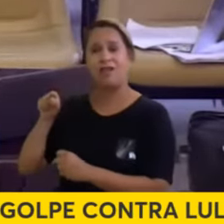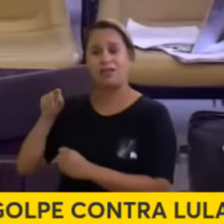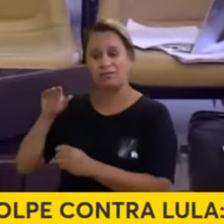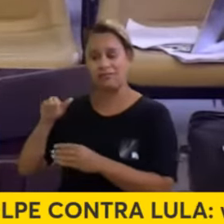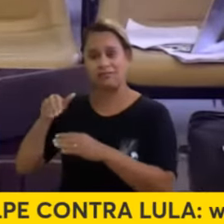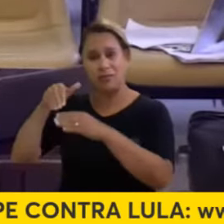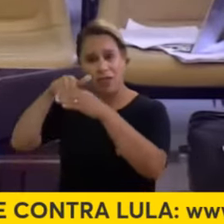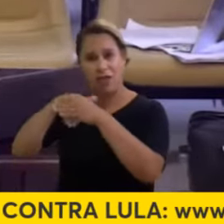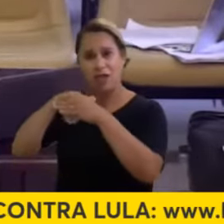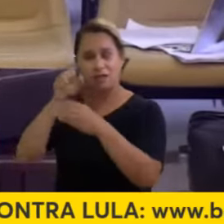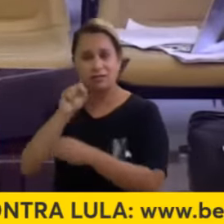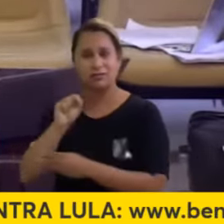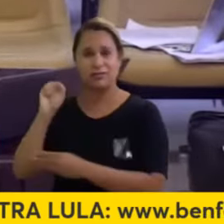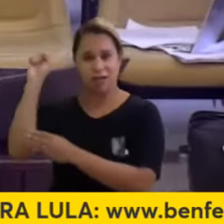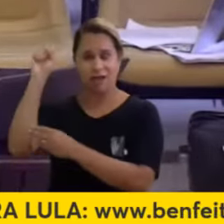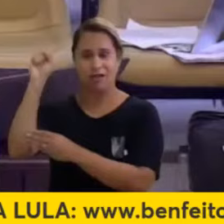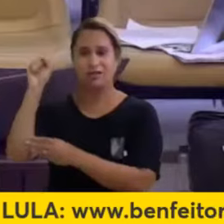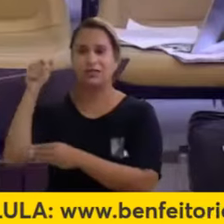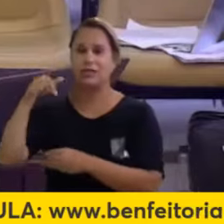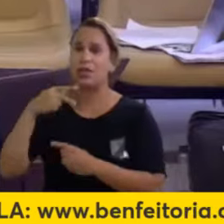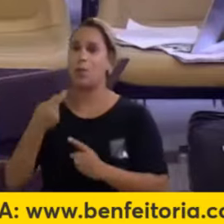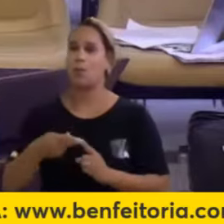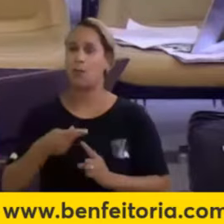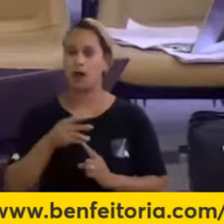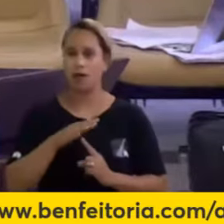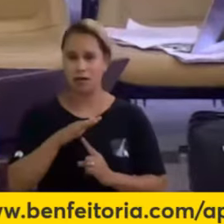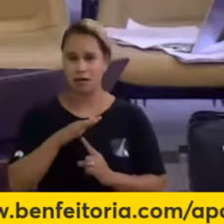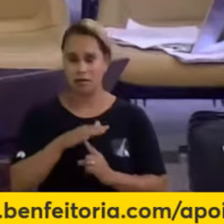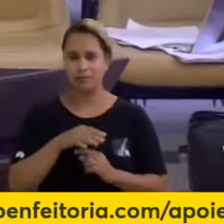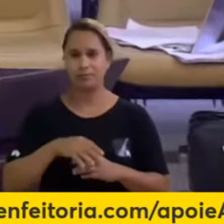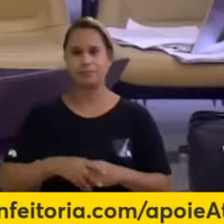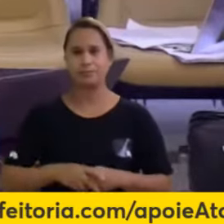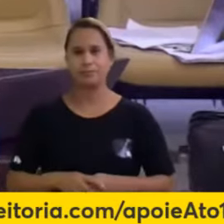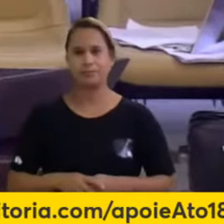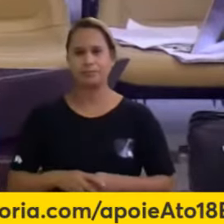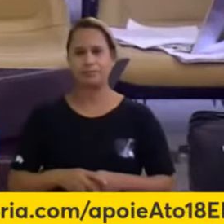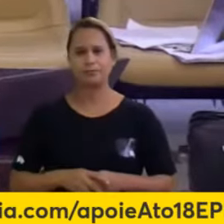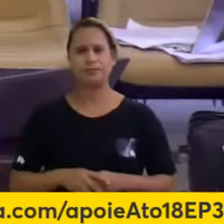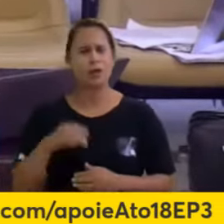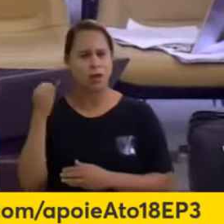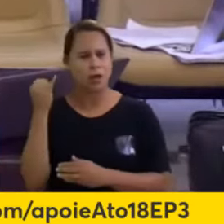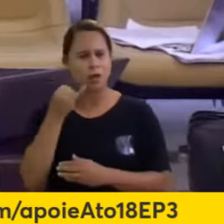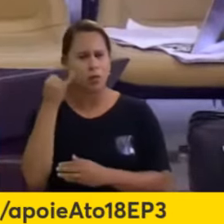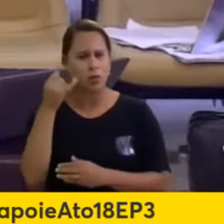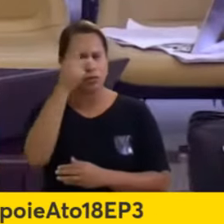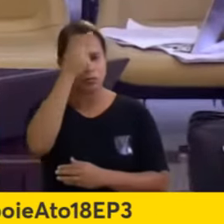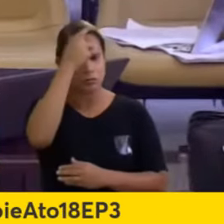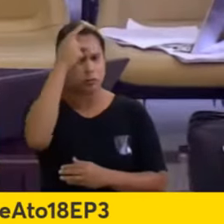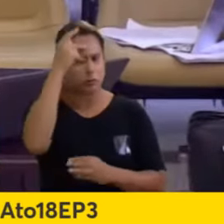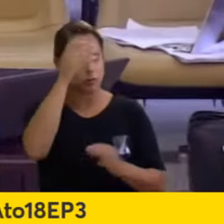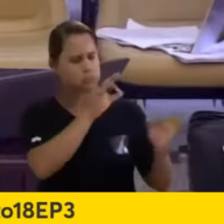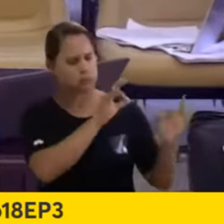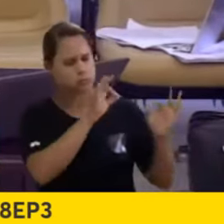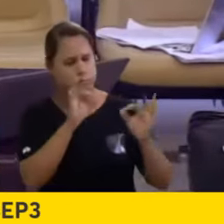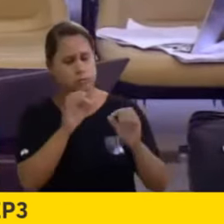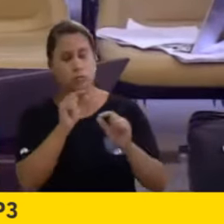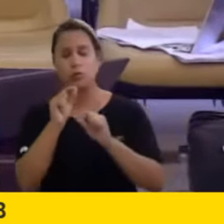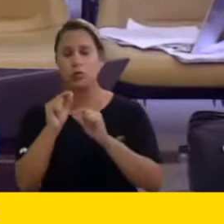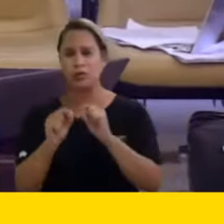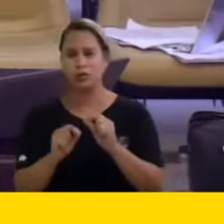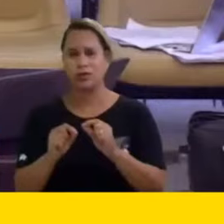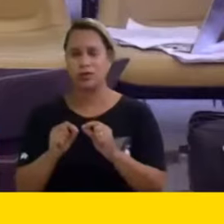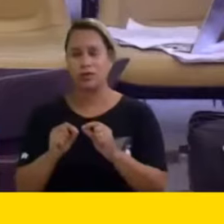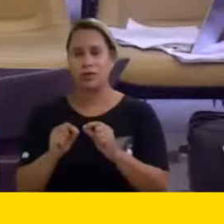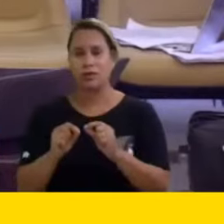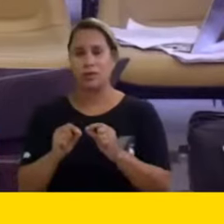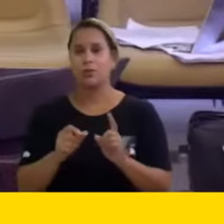petições e é importante quem tá nos acompanhando entender isso a alegação toda se baseia nisso moro começou